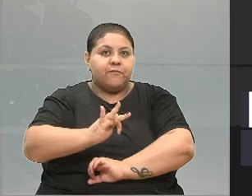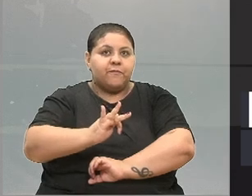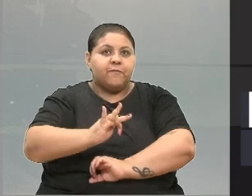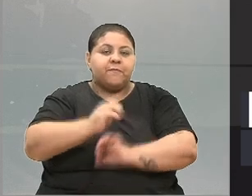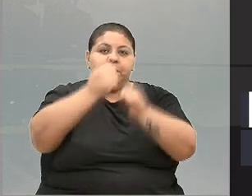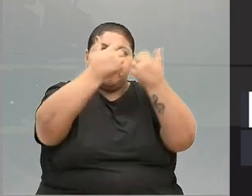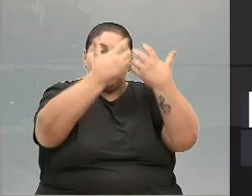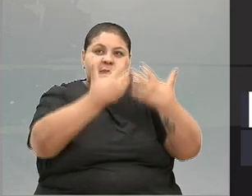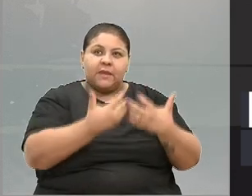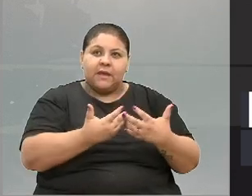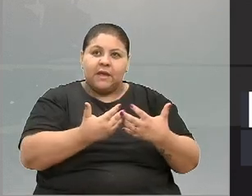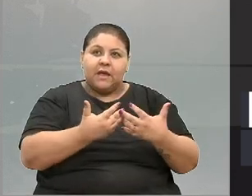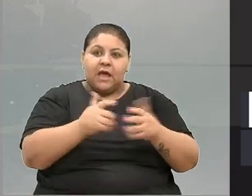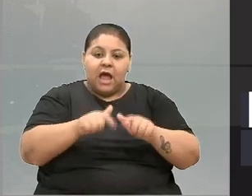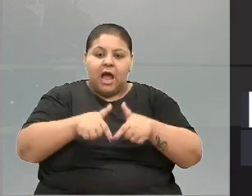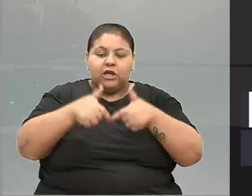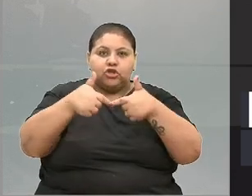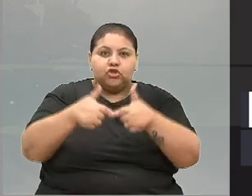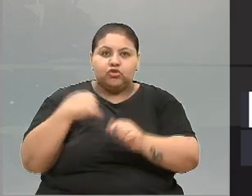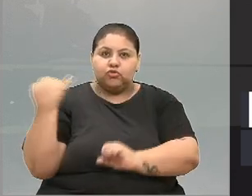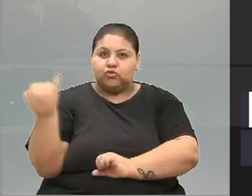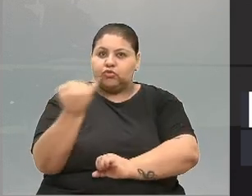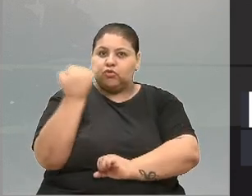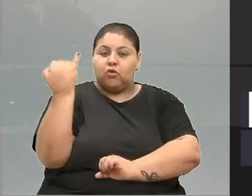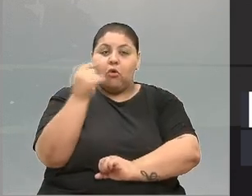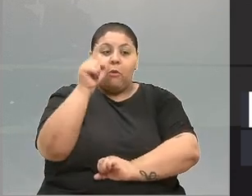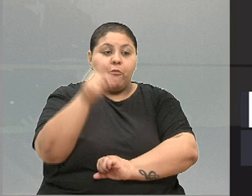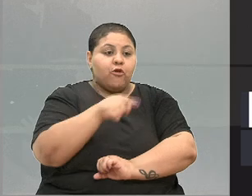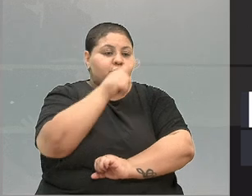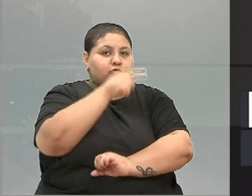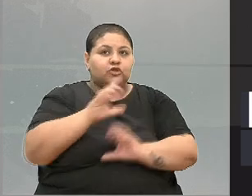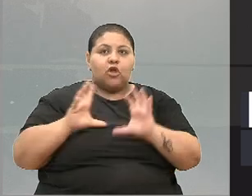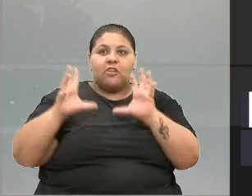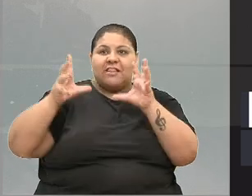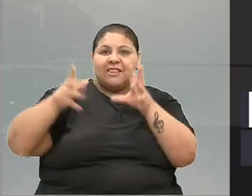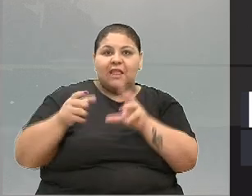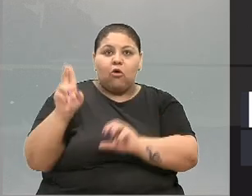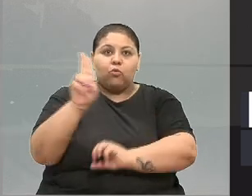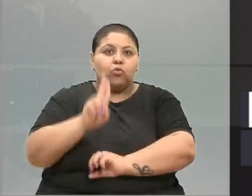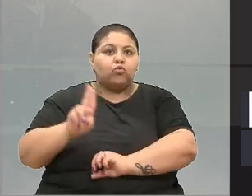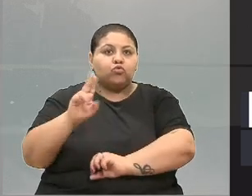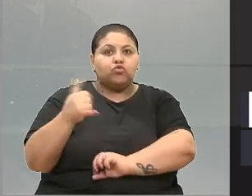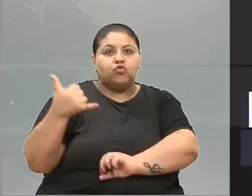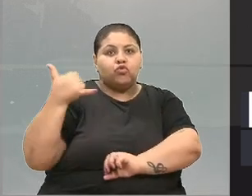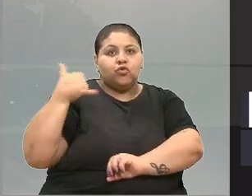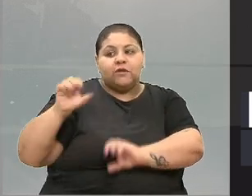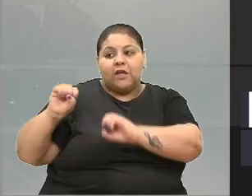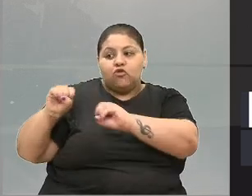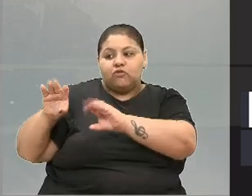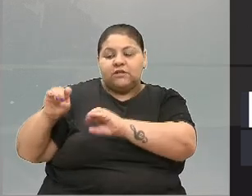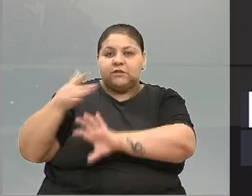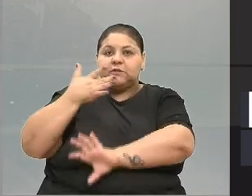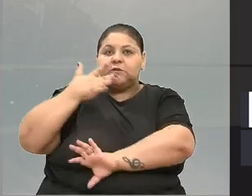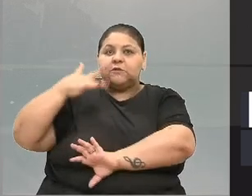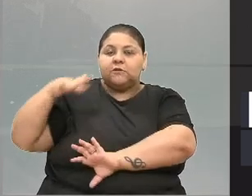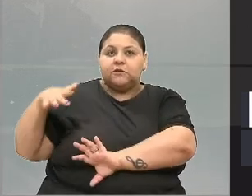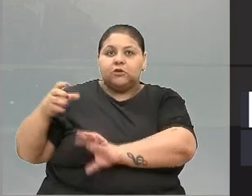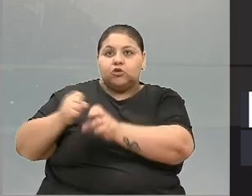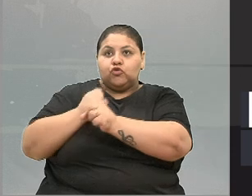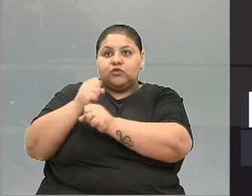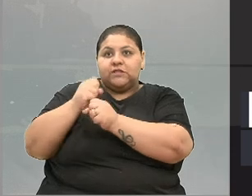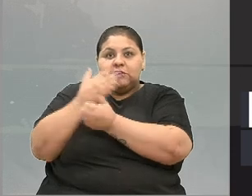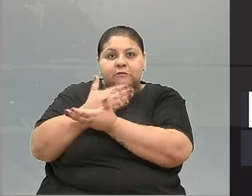medidas essenciais como a restrição total ao porte de celulares na educação infantil, nos anos